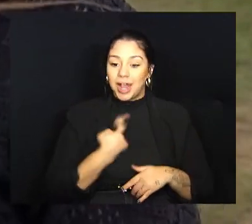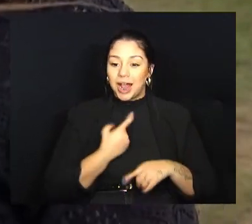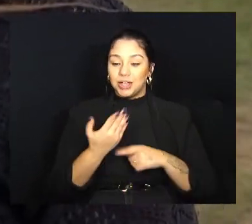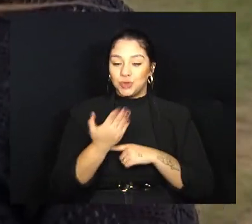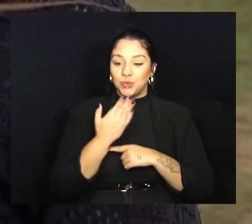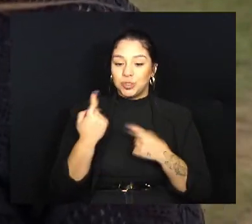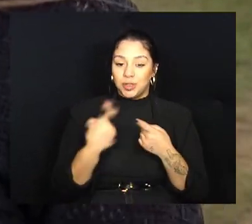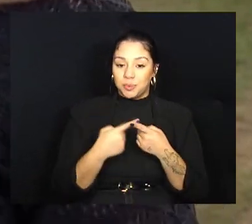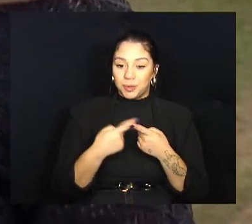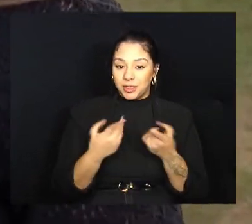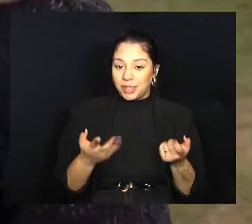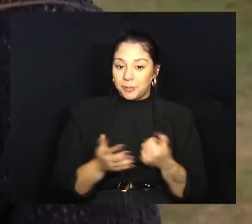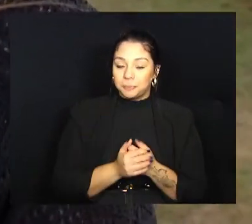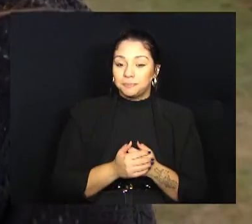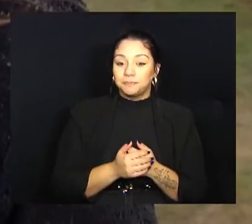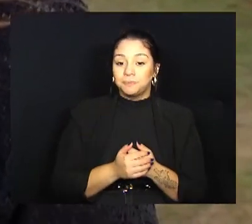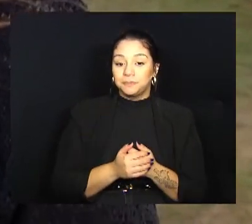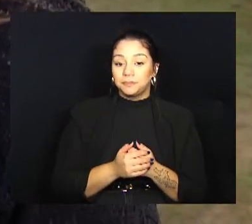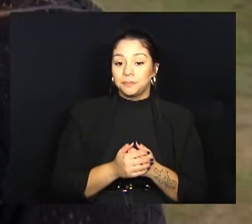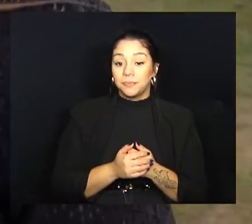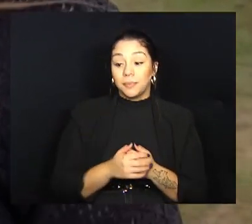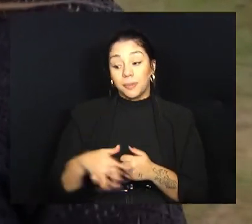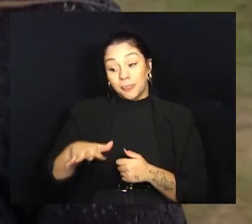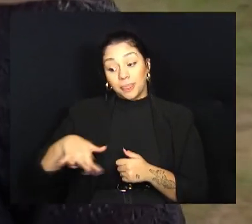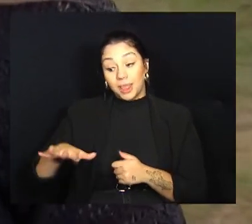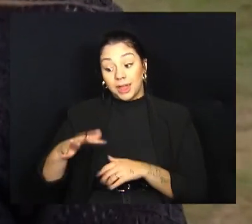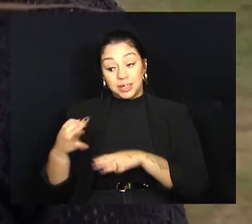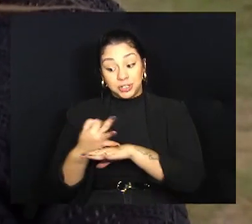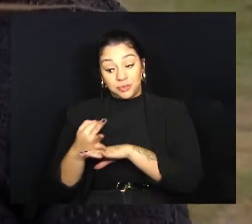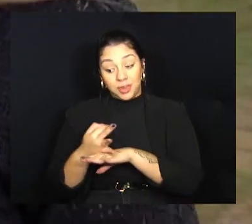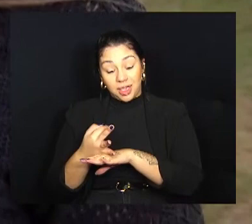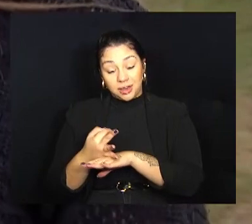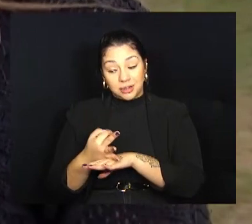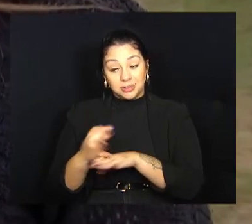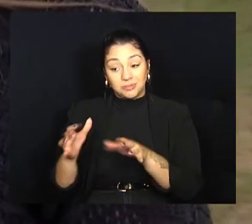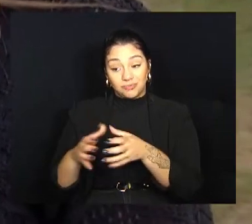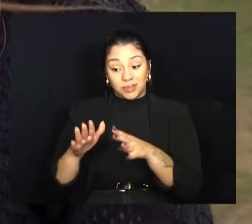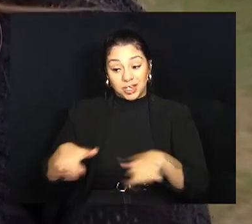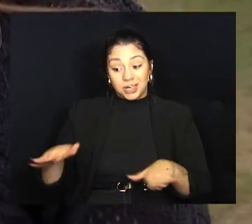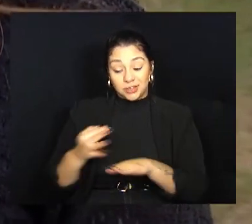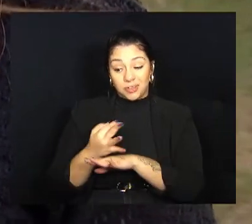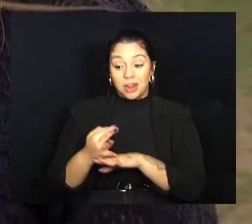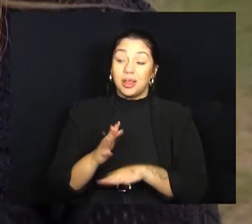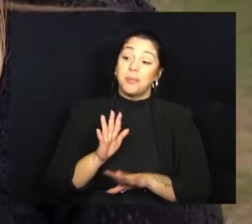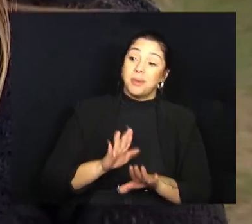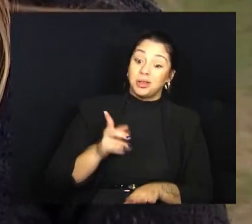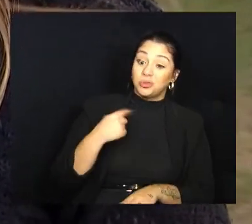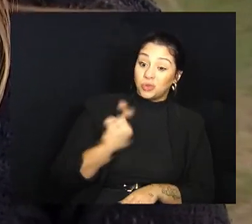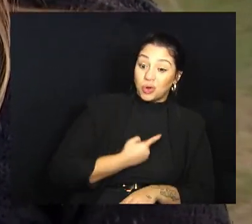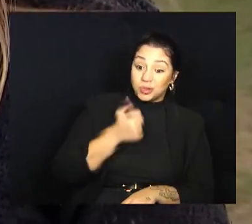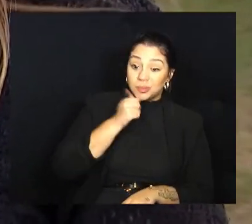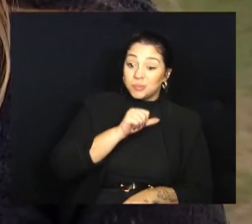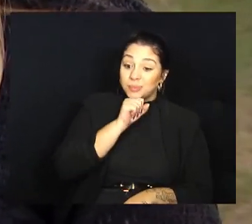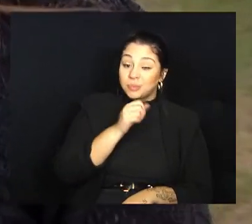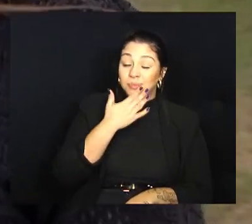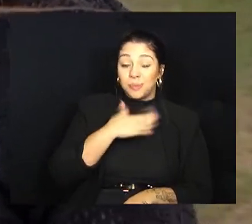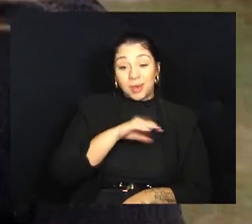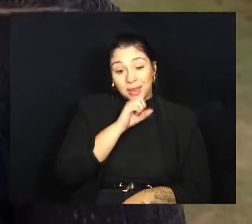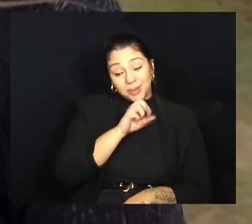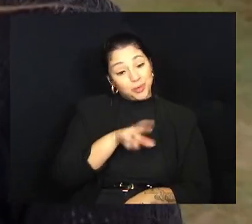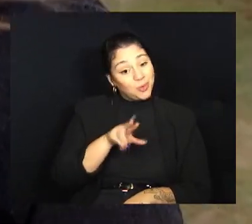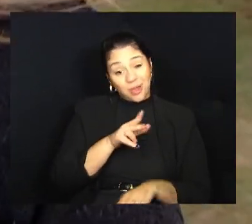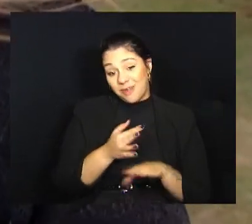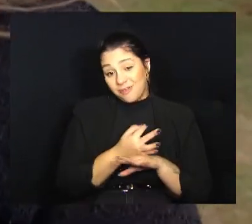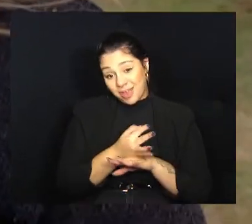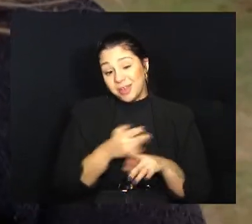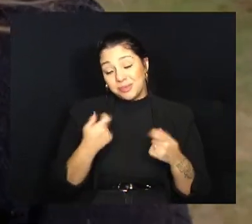porque eles estão de férias, mas nós, os pais, não estamos, né? A gente tem que trabalhar e a gente precisa desse cuidado.